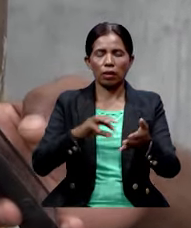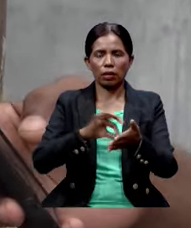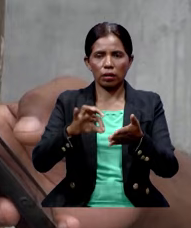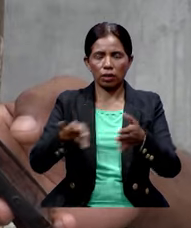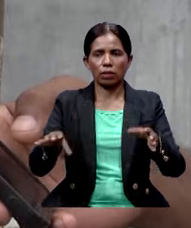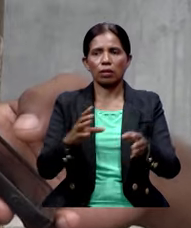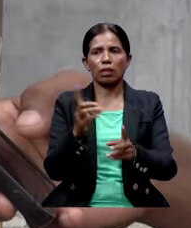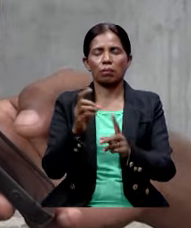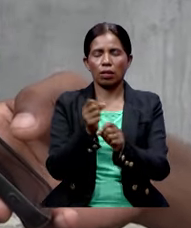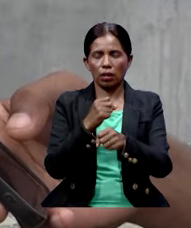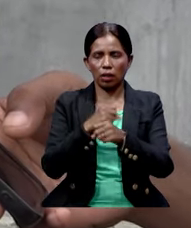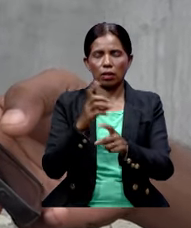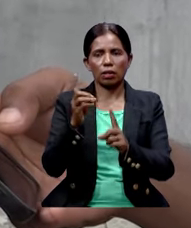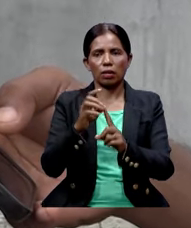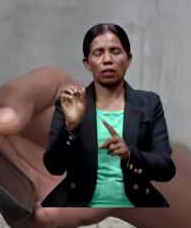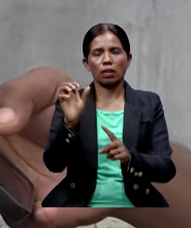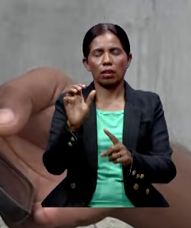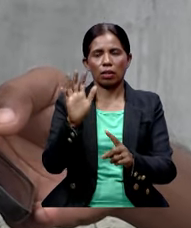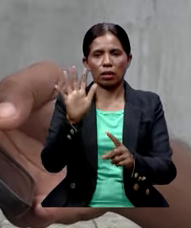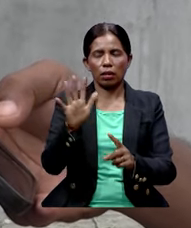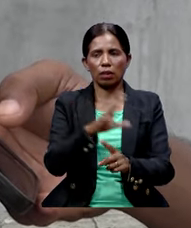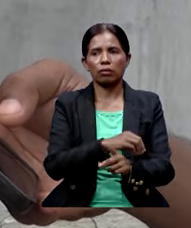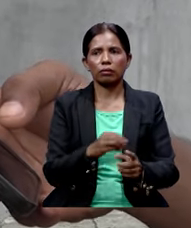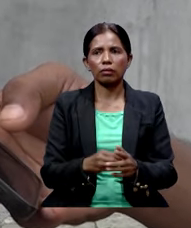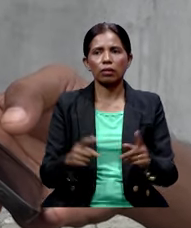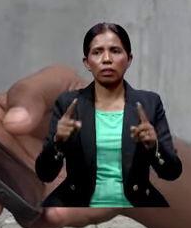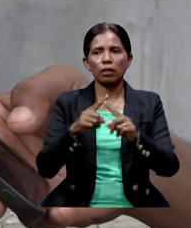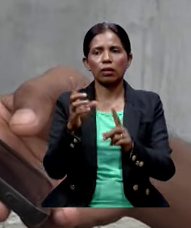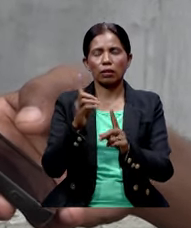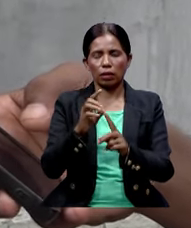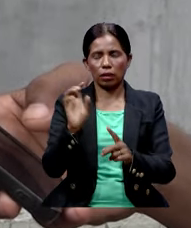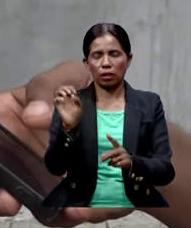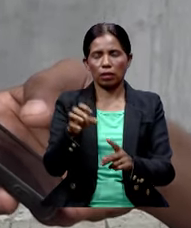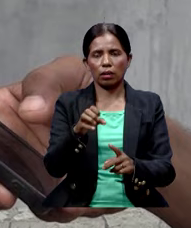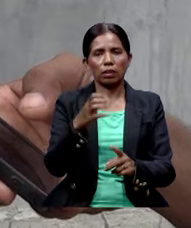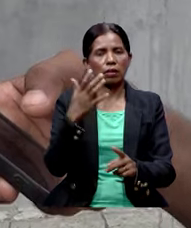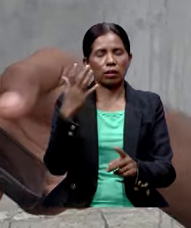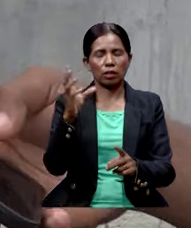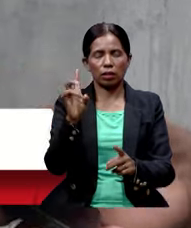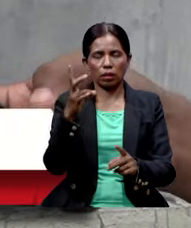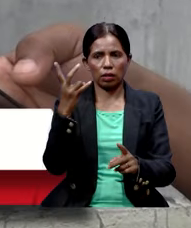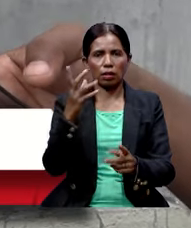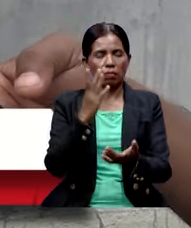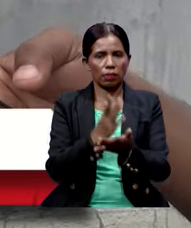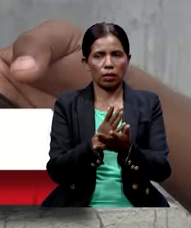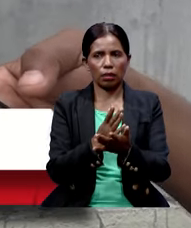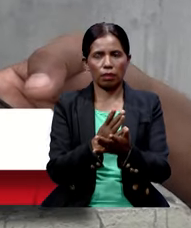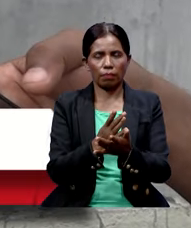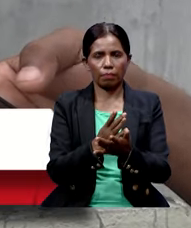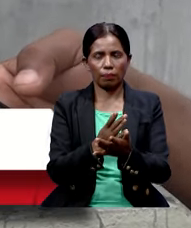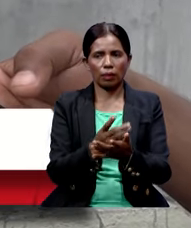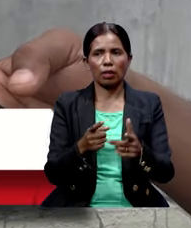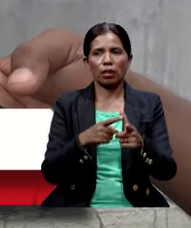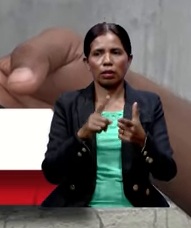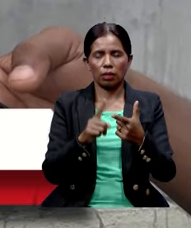halau iha dia 15, to 15 ses, to iha dia 18, 19, pendente tiha, e